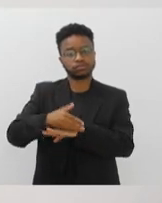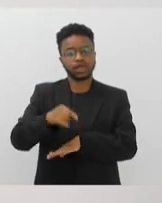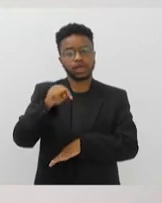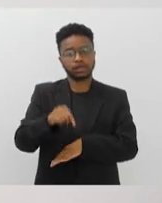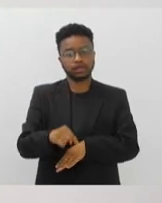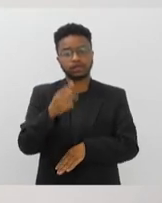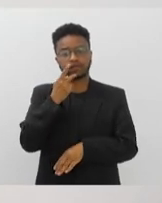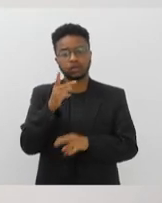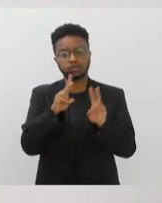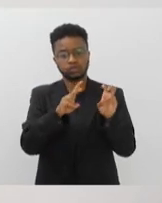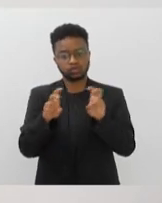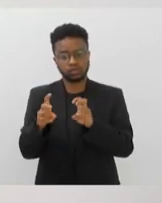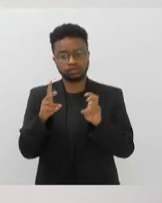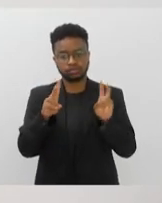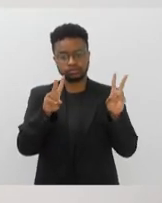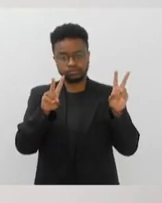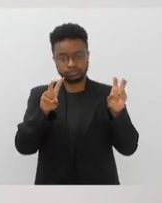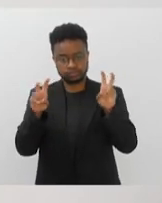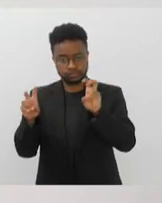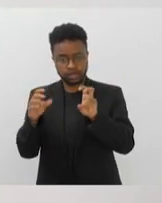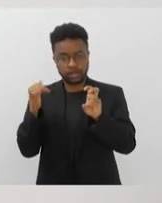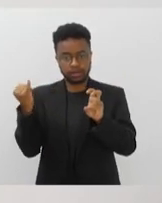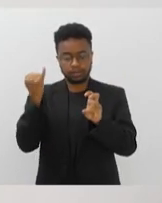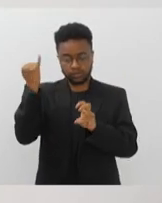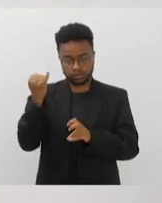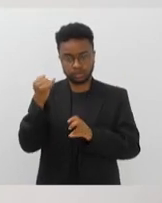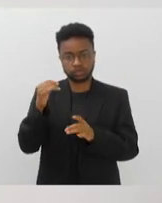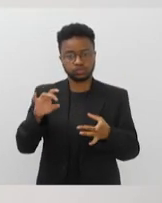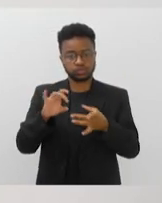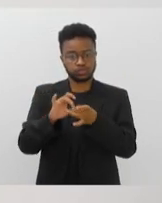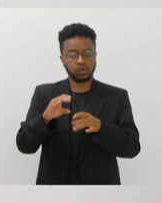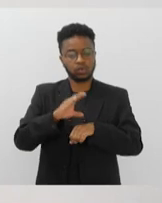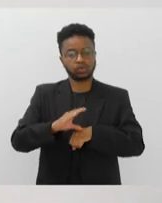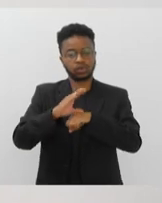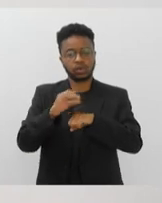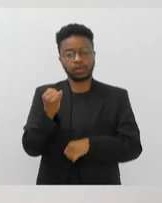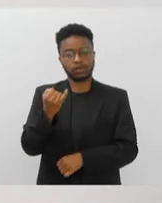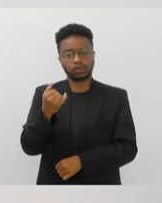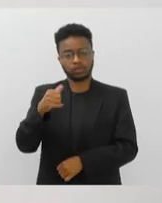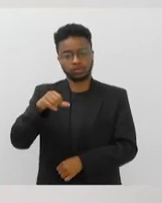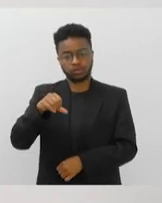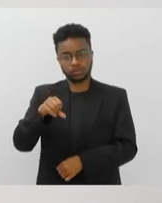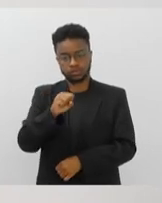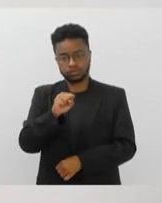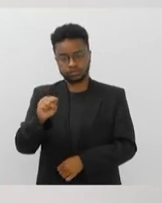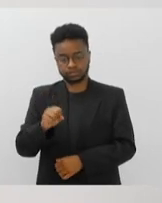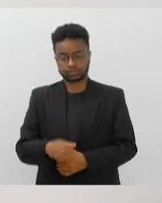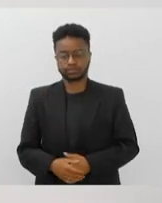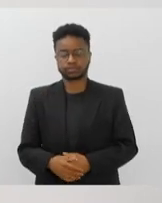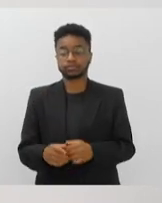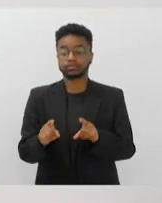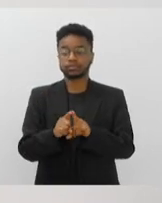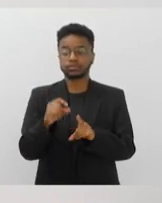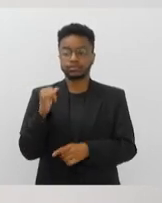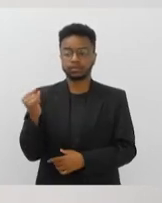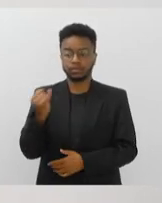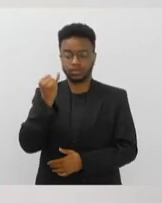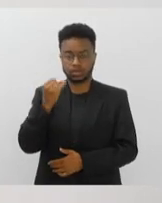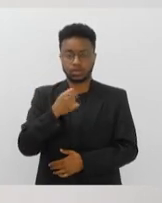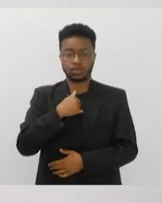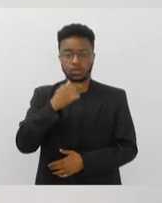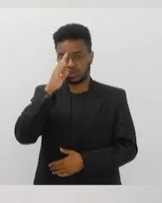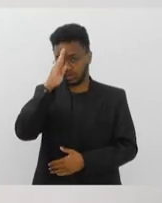esse sujeito de direito tão importante a partir da nossa Constituição de 1988 eh é muito importante e eu